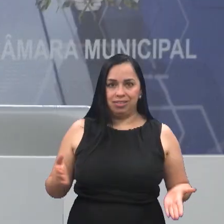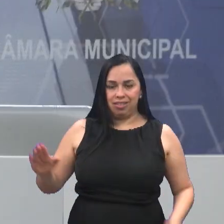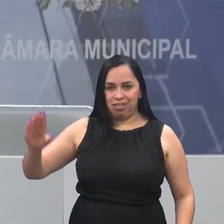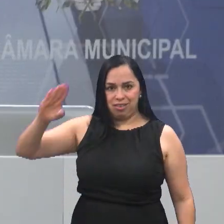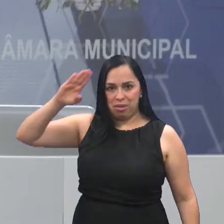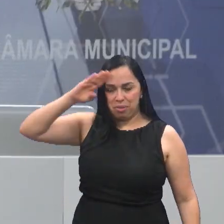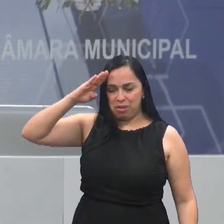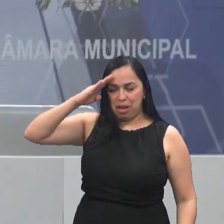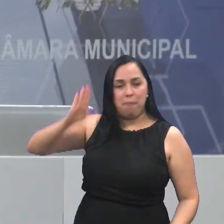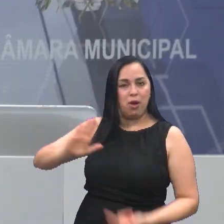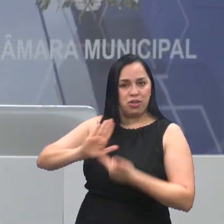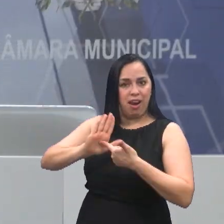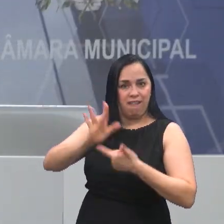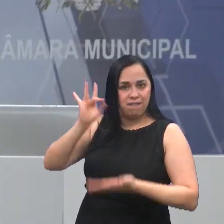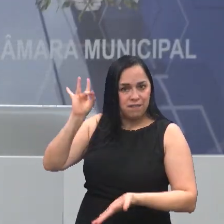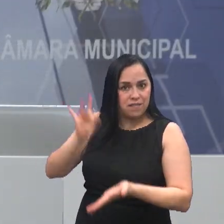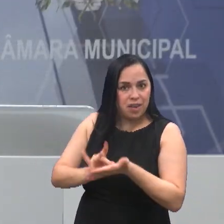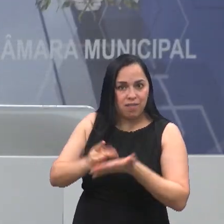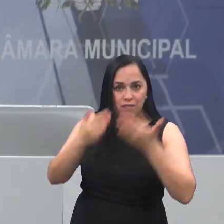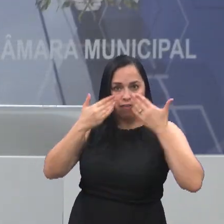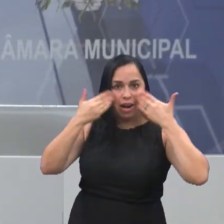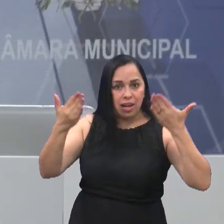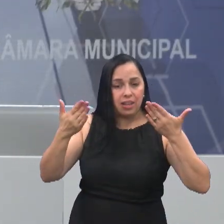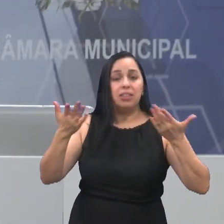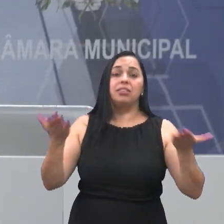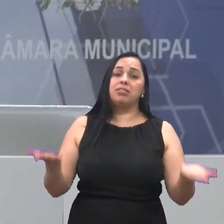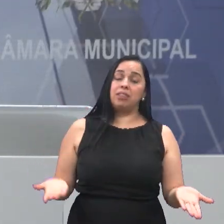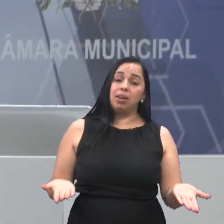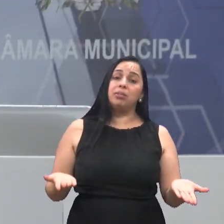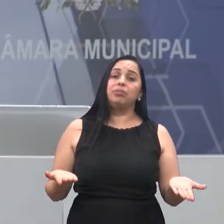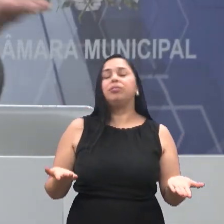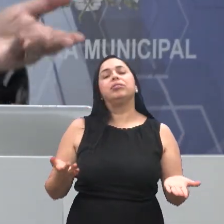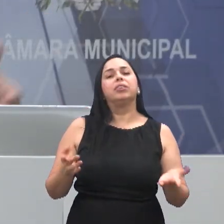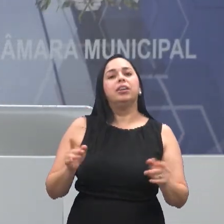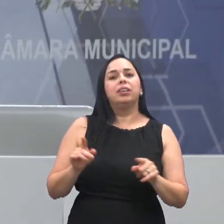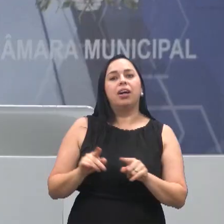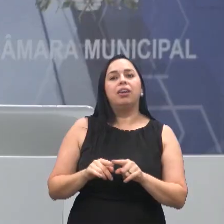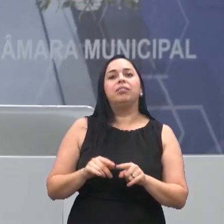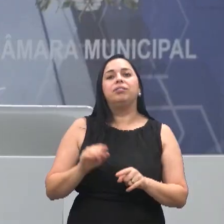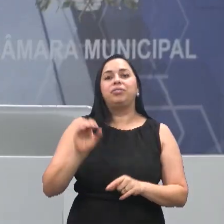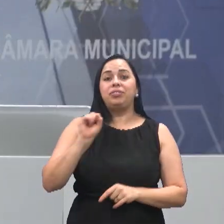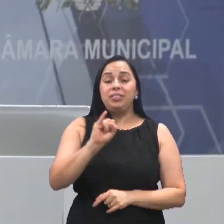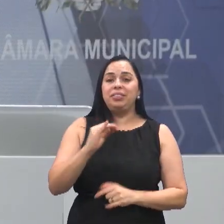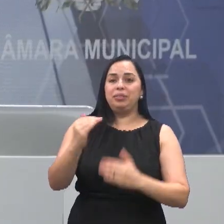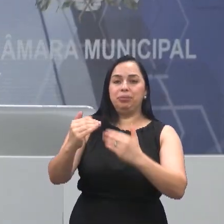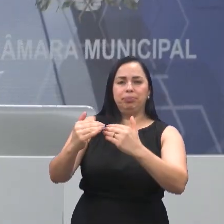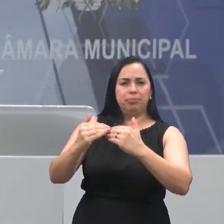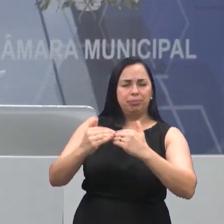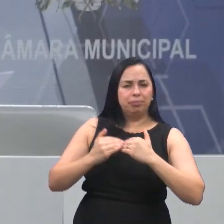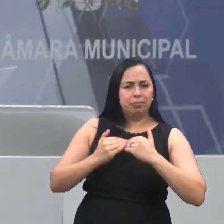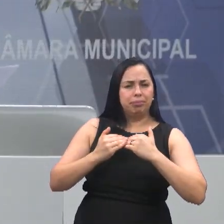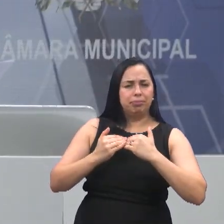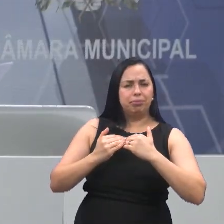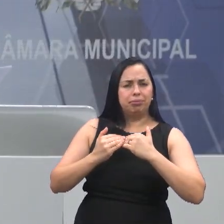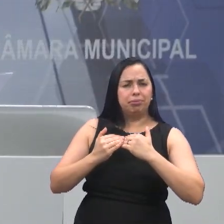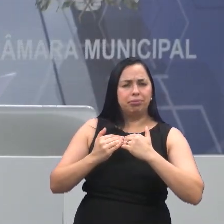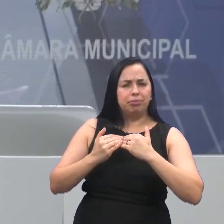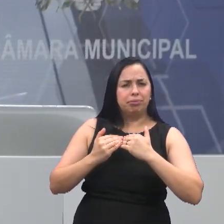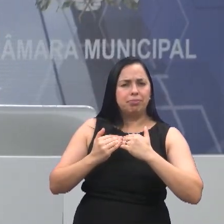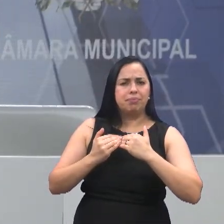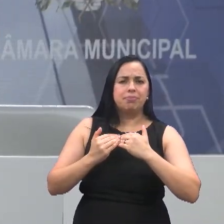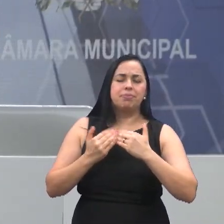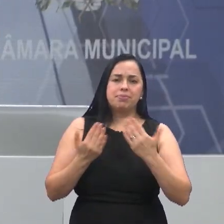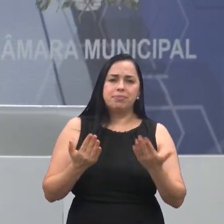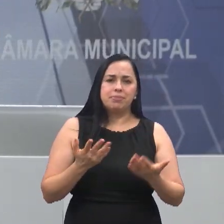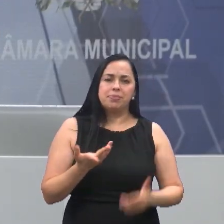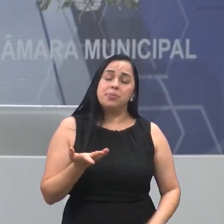buscando. Então, o ônus da prova cabe a quem acusa, eu creio que Vossa Excelência saiba. Então,